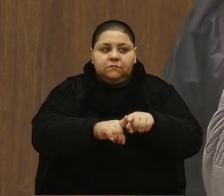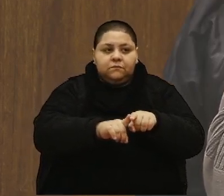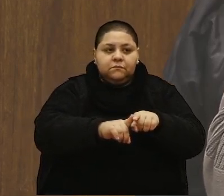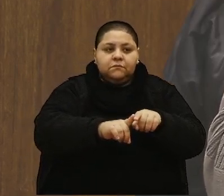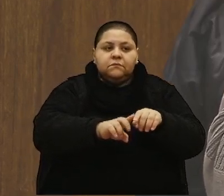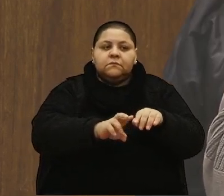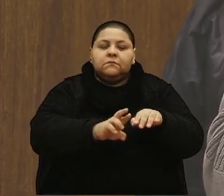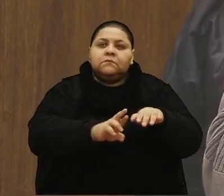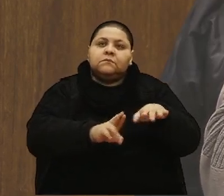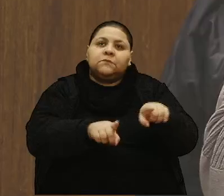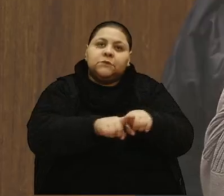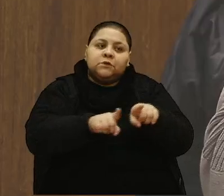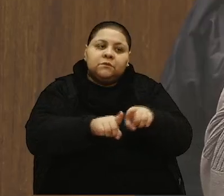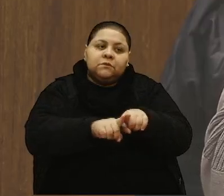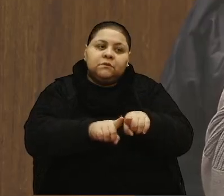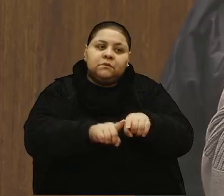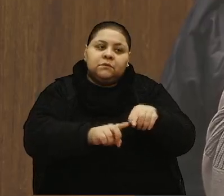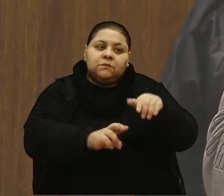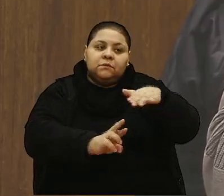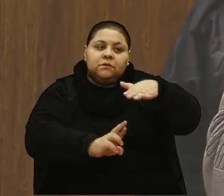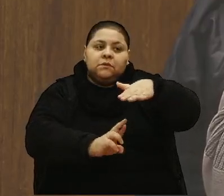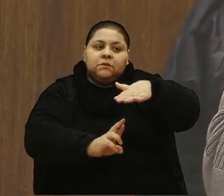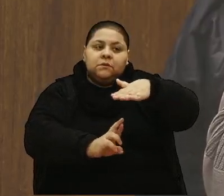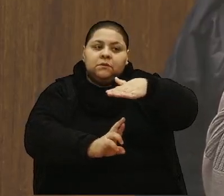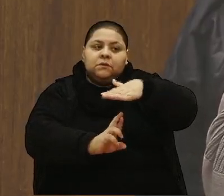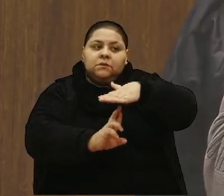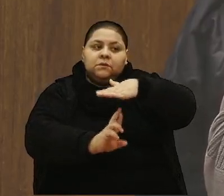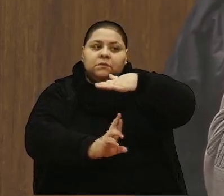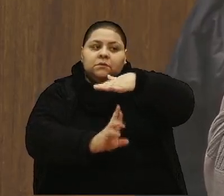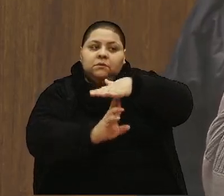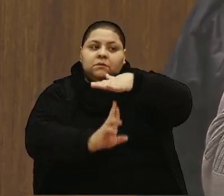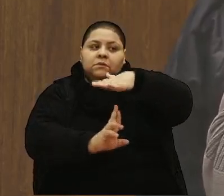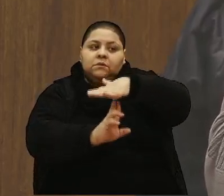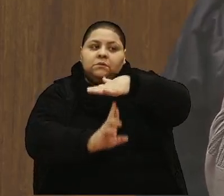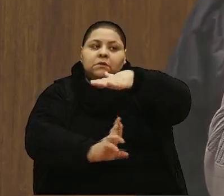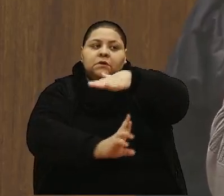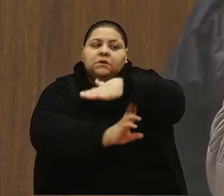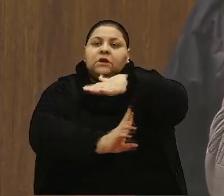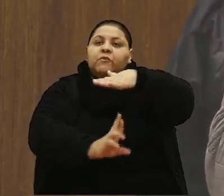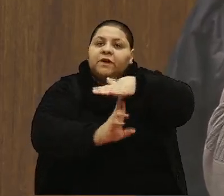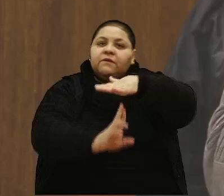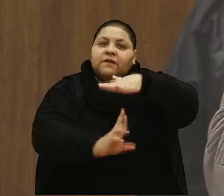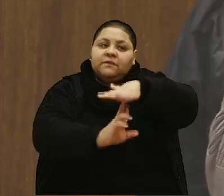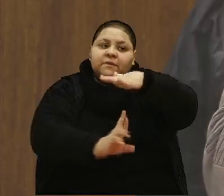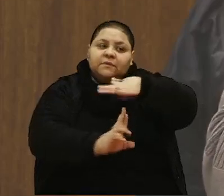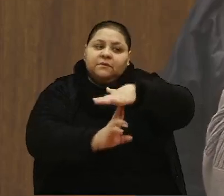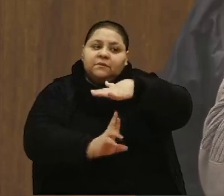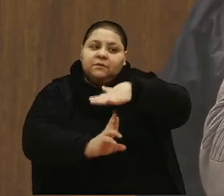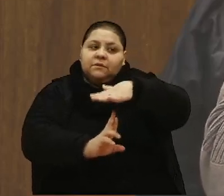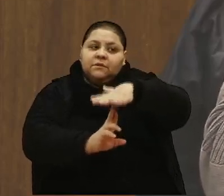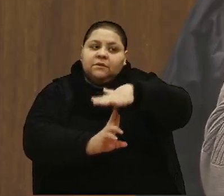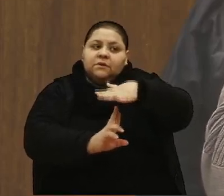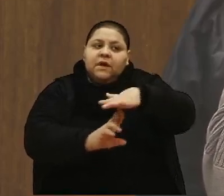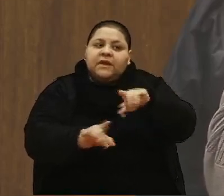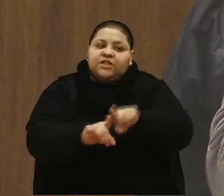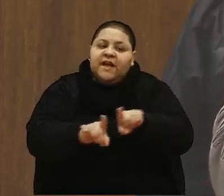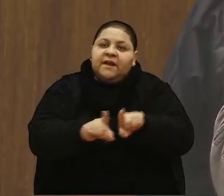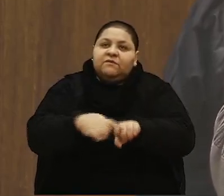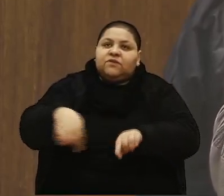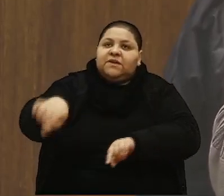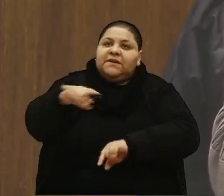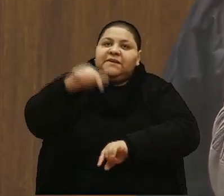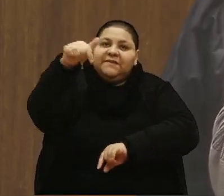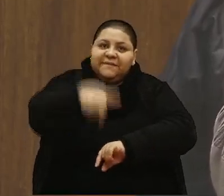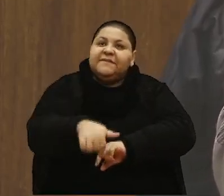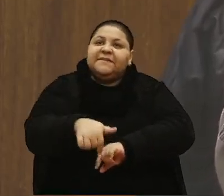pessoas procurem, não precisa estar enganchando na mão para levar em tal local. As pessoas sabem onde está. Pessoas precisam. Já pessoas se deslocar,